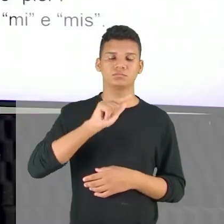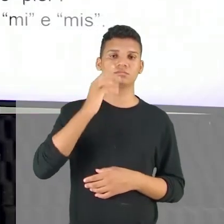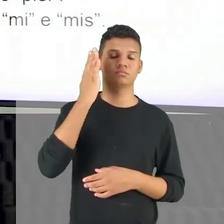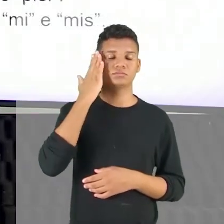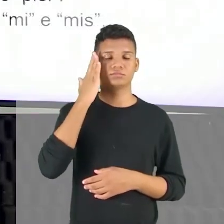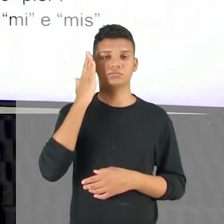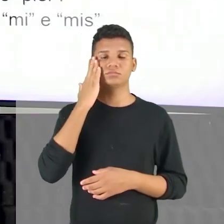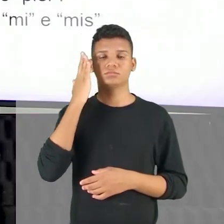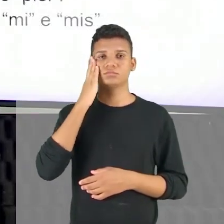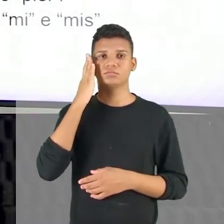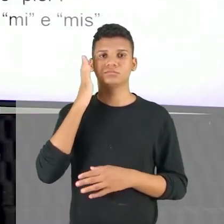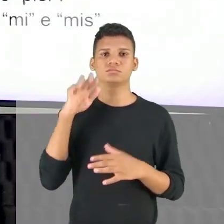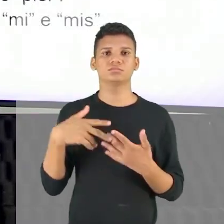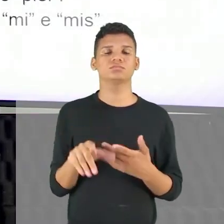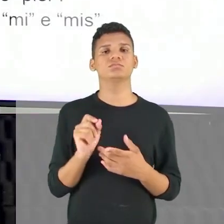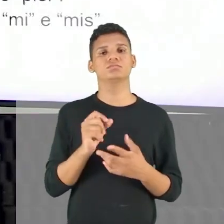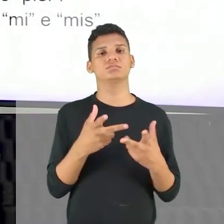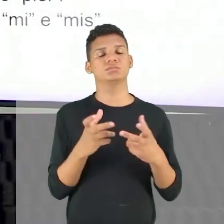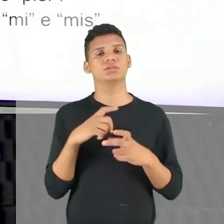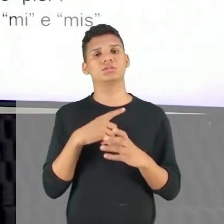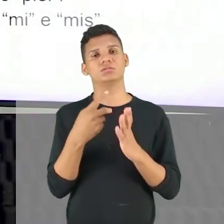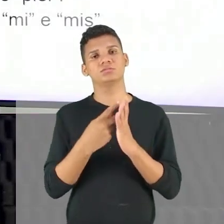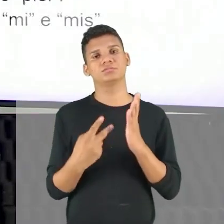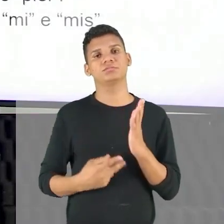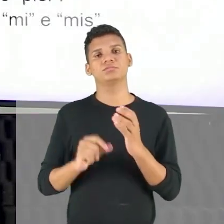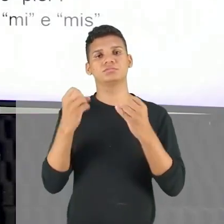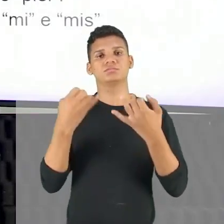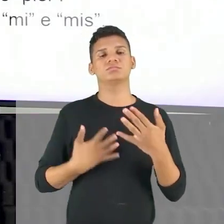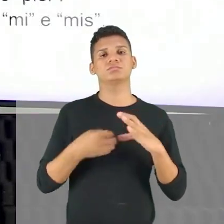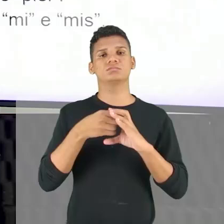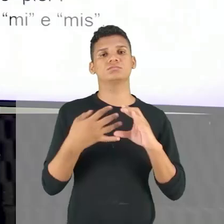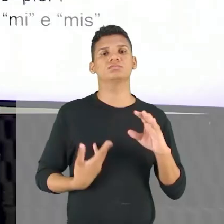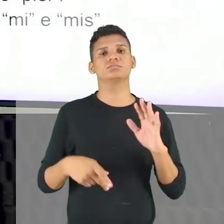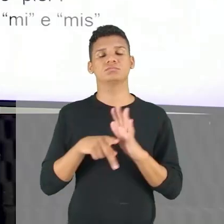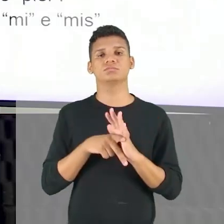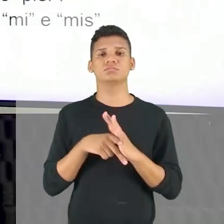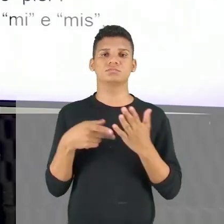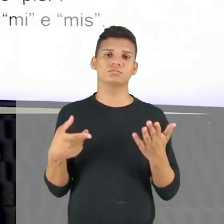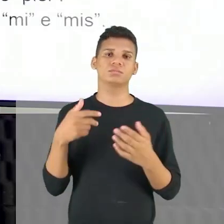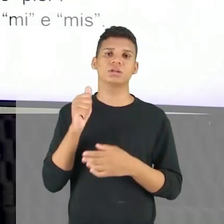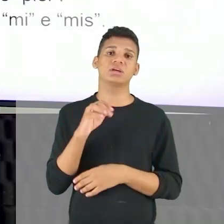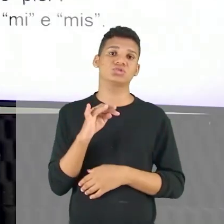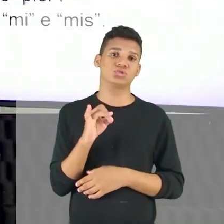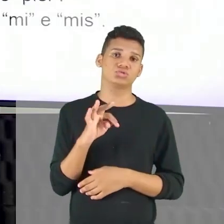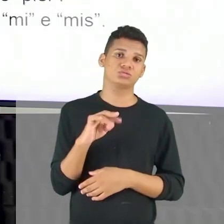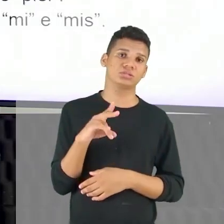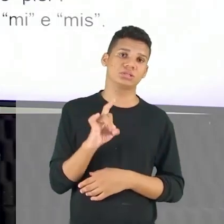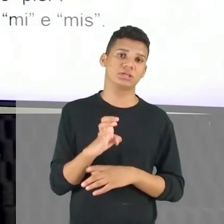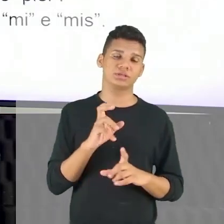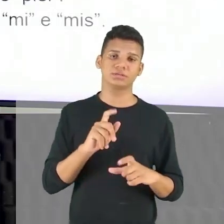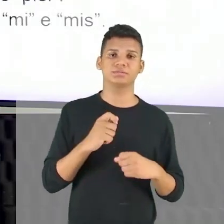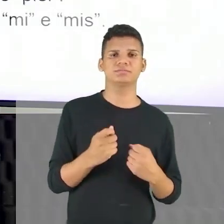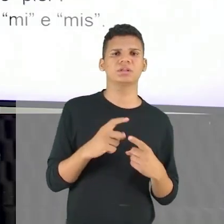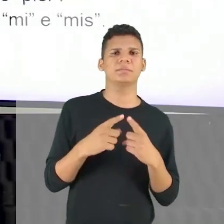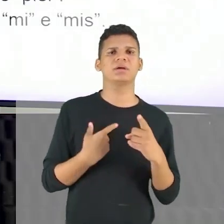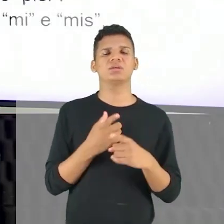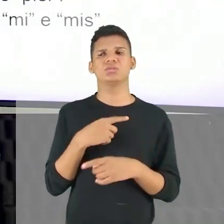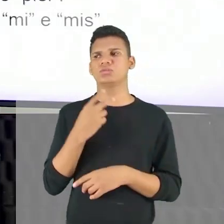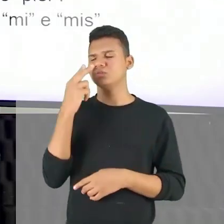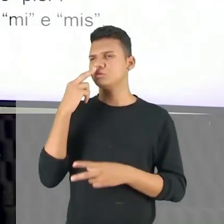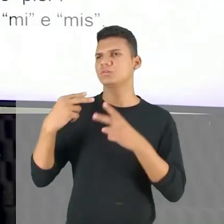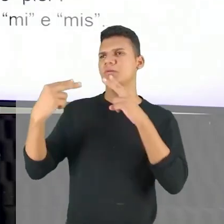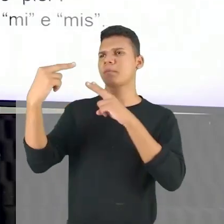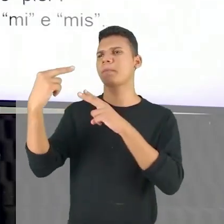entender. Ele quer enfatizar, né, o poema, características e atitudes. Então, quando ela diz, meus olhos